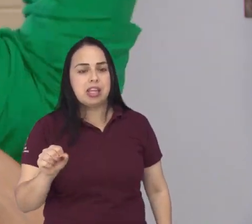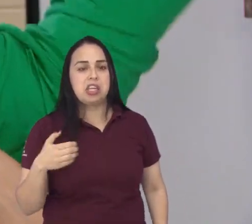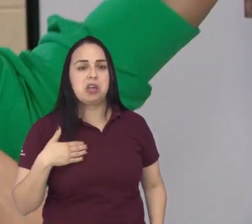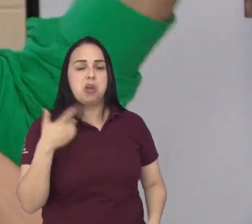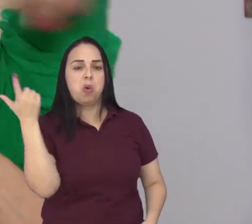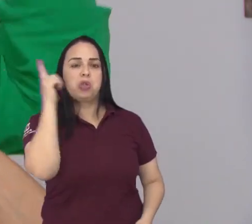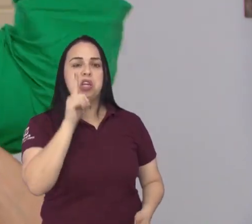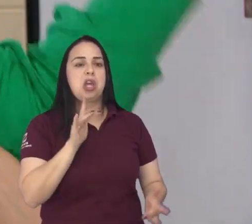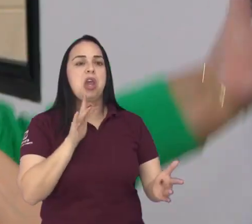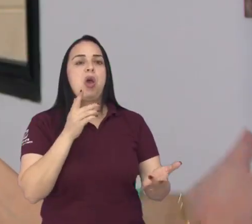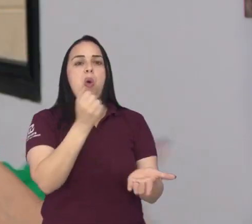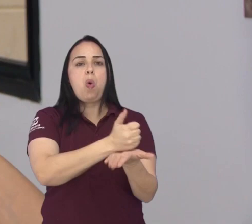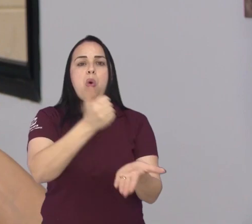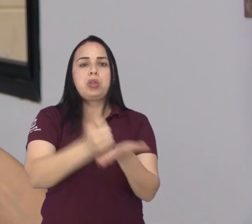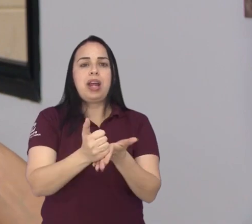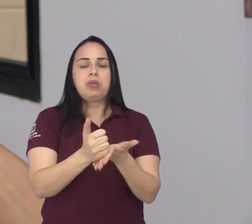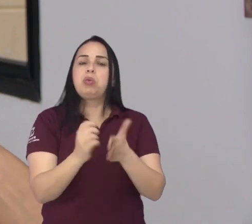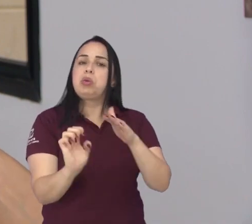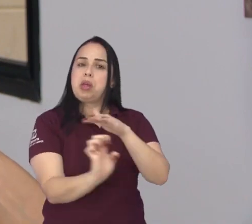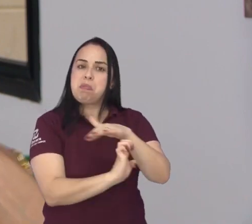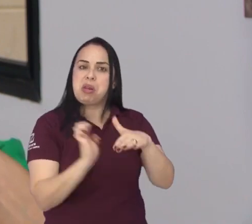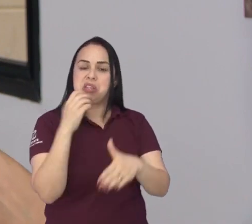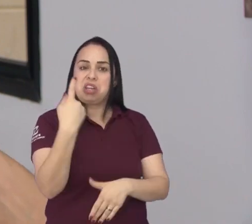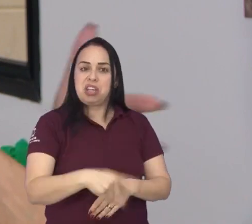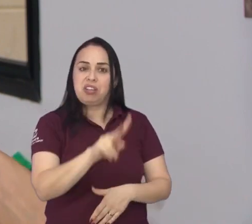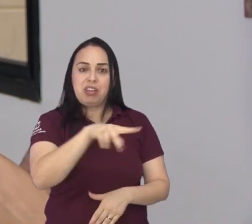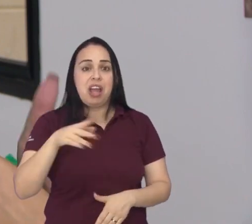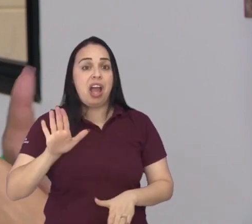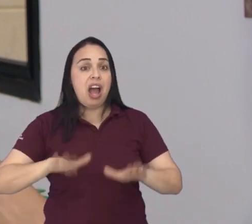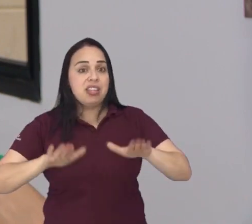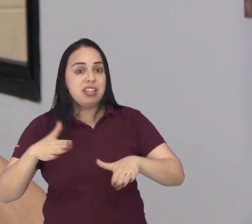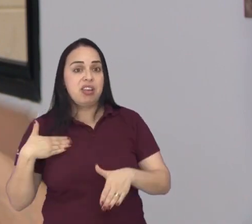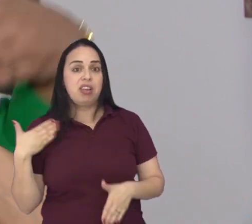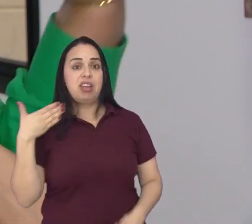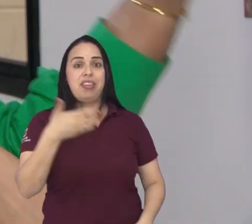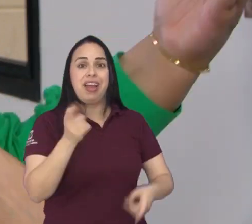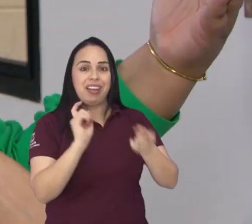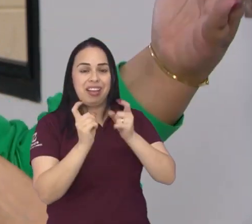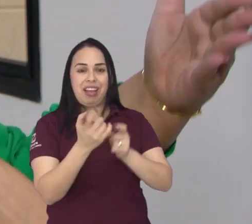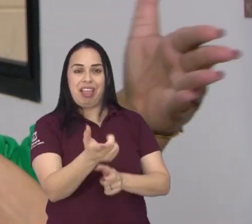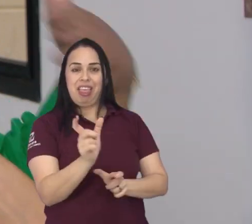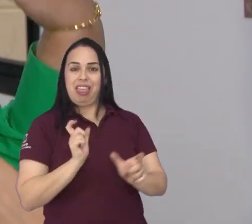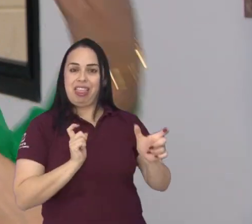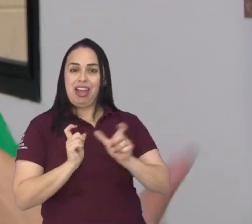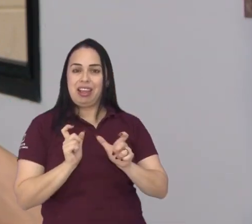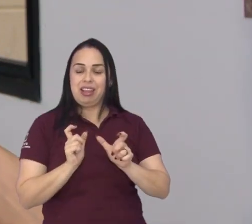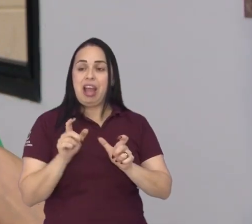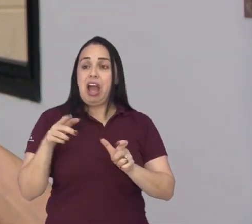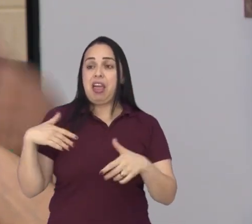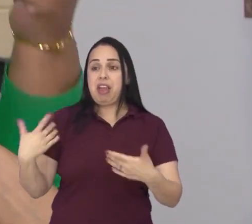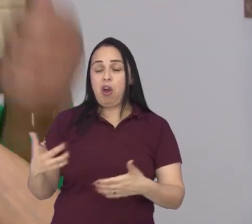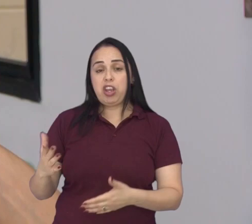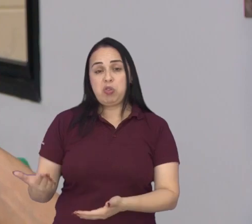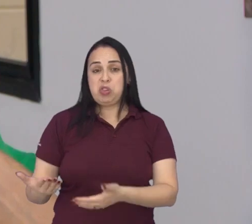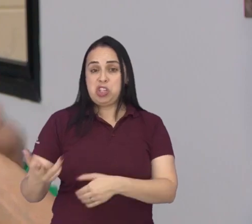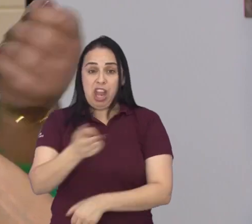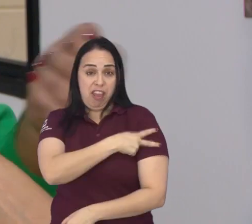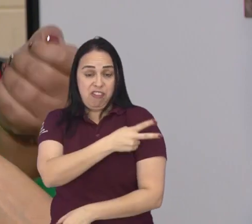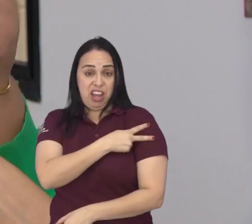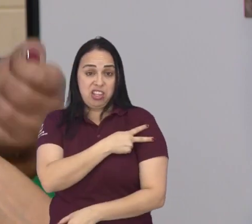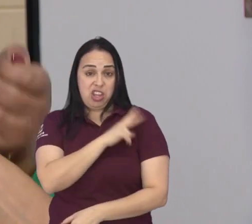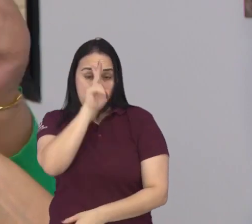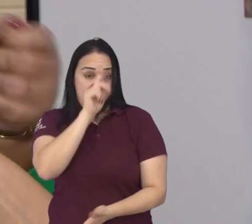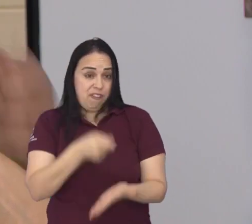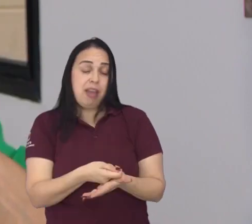quebrando, estar dentro de grandes empresas hoje do Vale, foi um desafio. Muitas vezes eu ia nas reuniões, as pessoas falavam para mim, quando o CEO